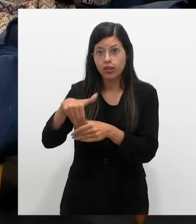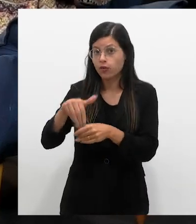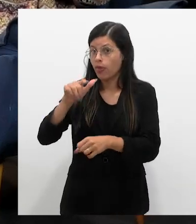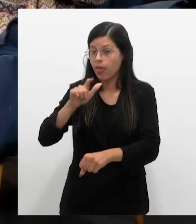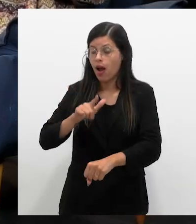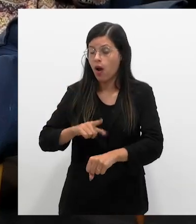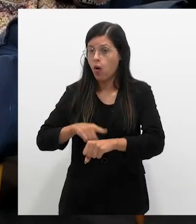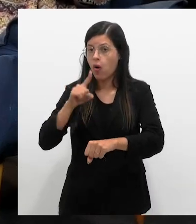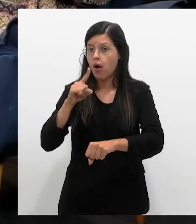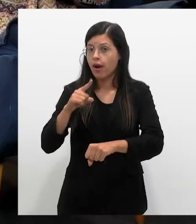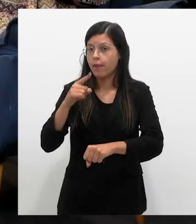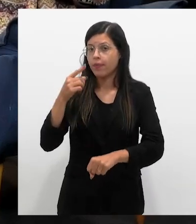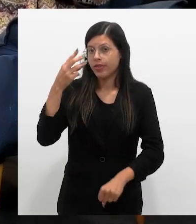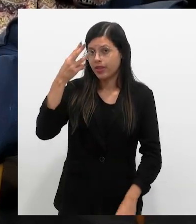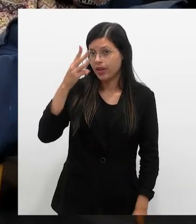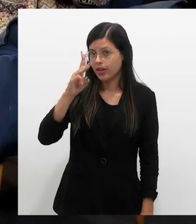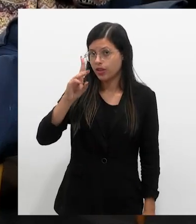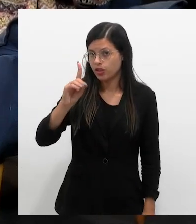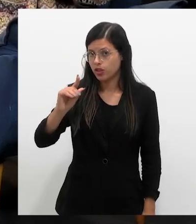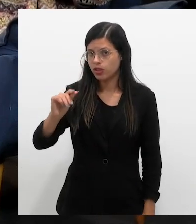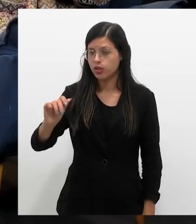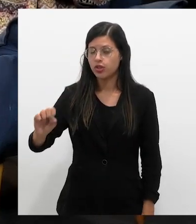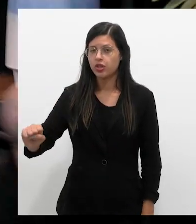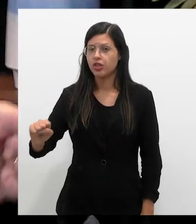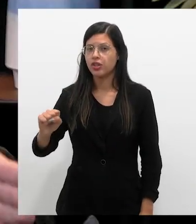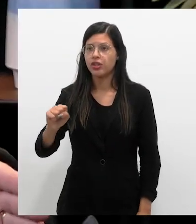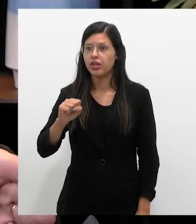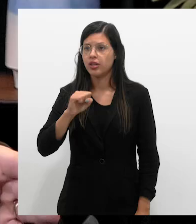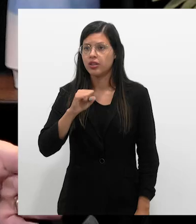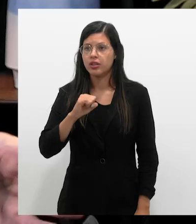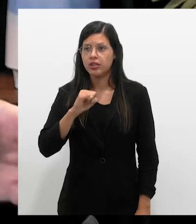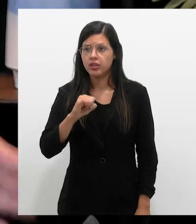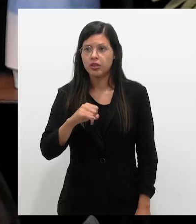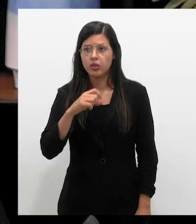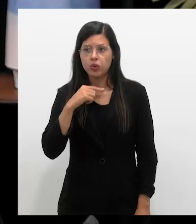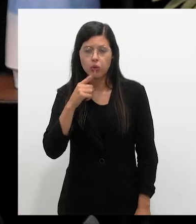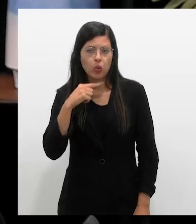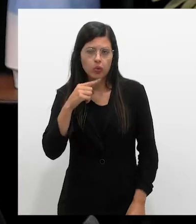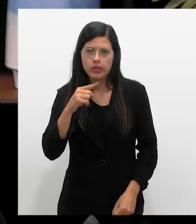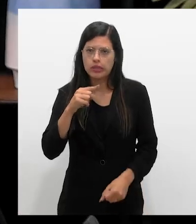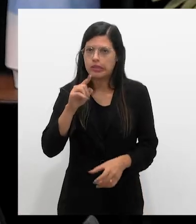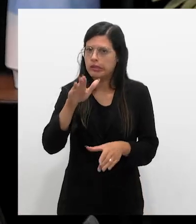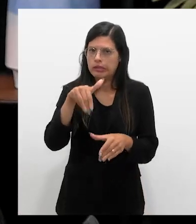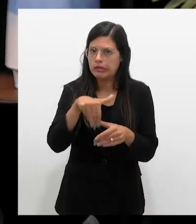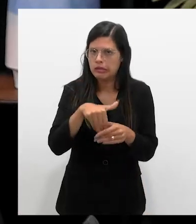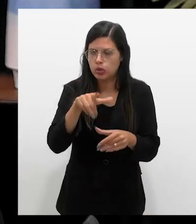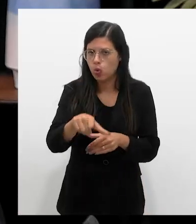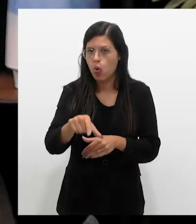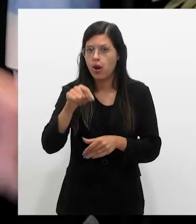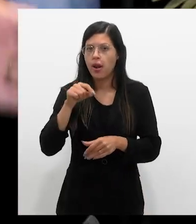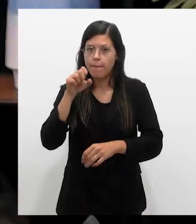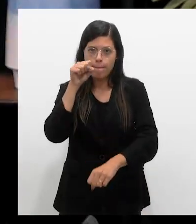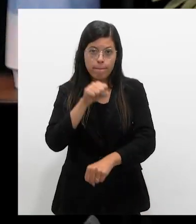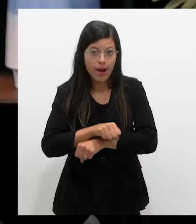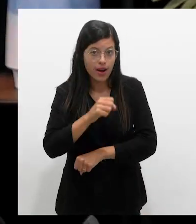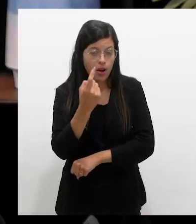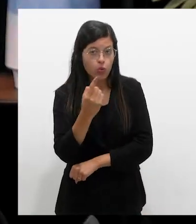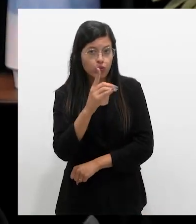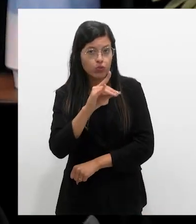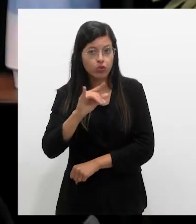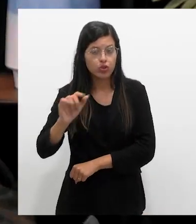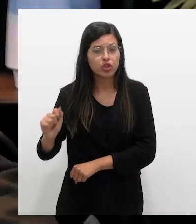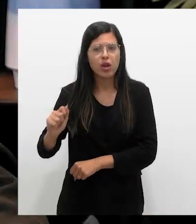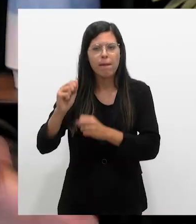votos? Não, a votação é imediata. O que acontece é o seguinte: 3 dias sem chegar a uma eleição, para um